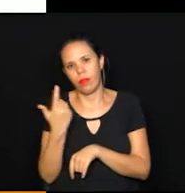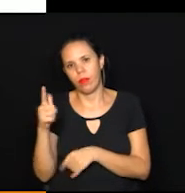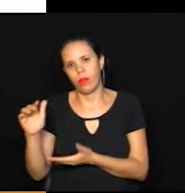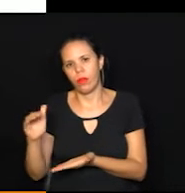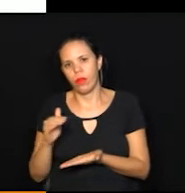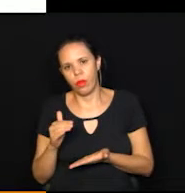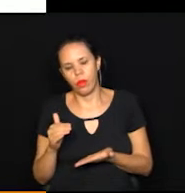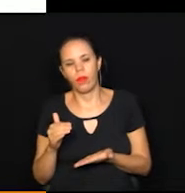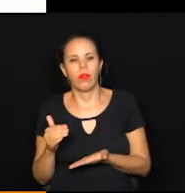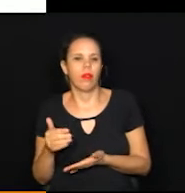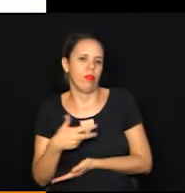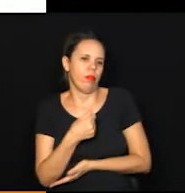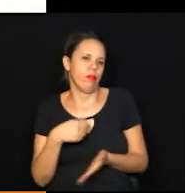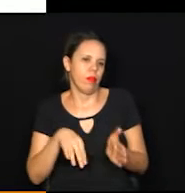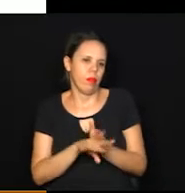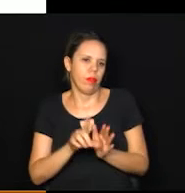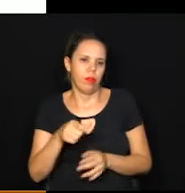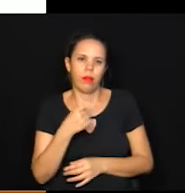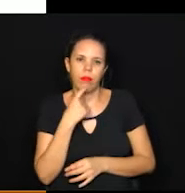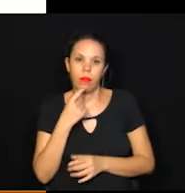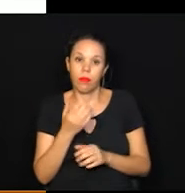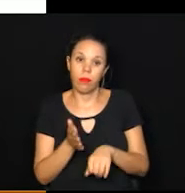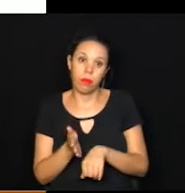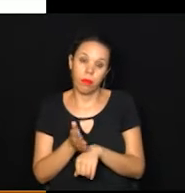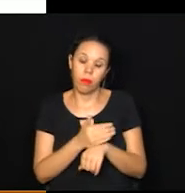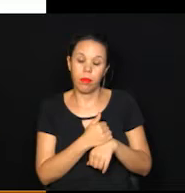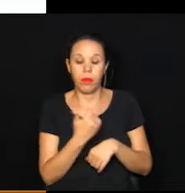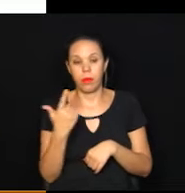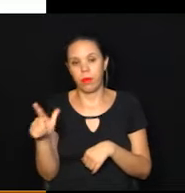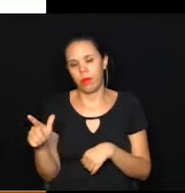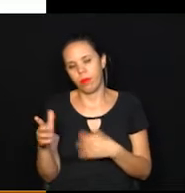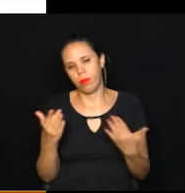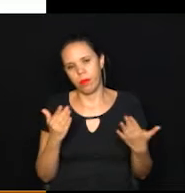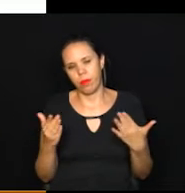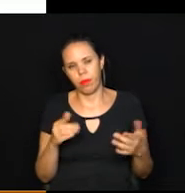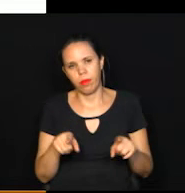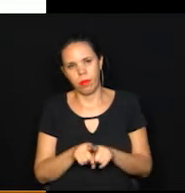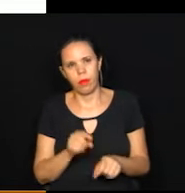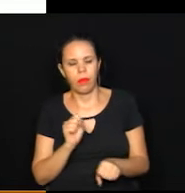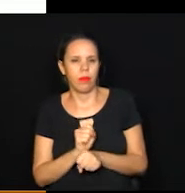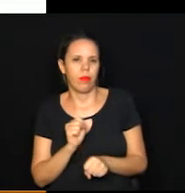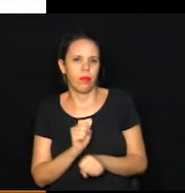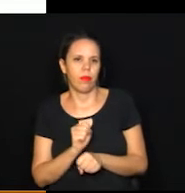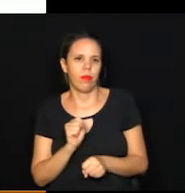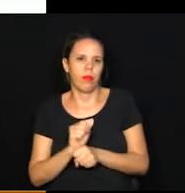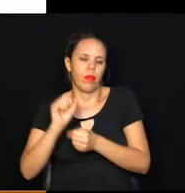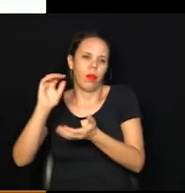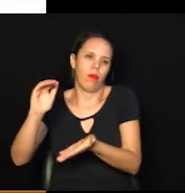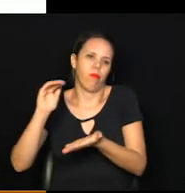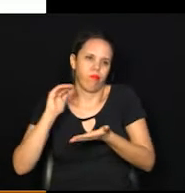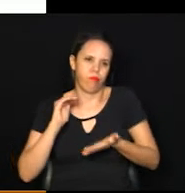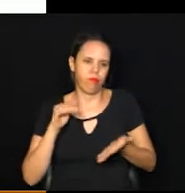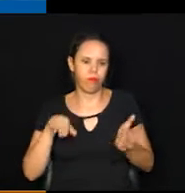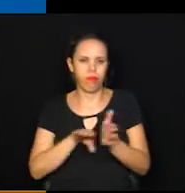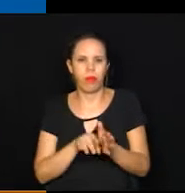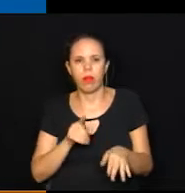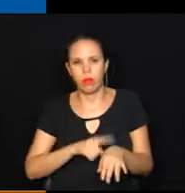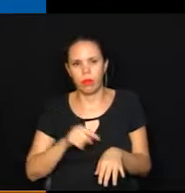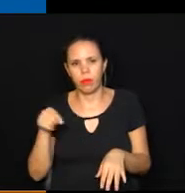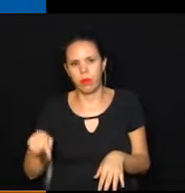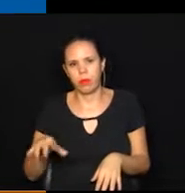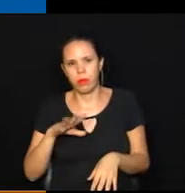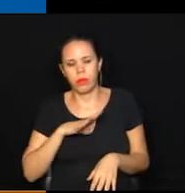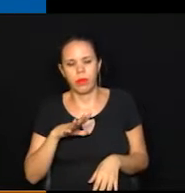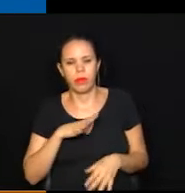fases. Campinas estava inclusive mais adiantada ainda, mas a gente aguarda então esse recebimento, e até o momento aqui na